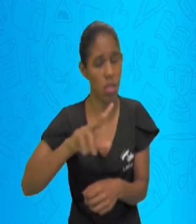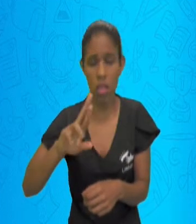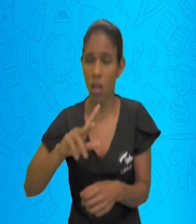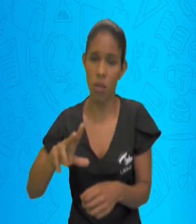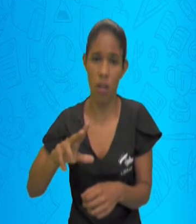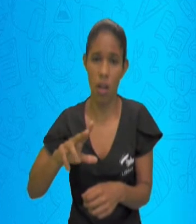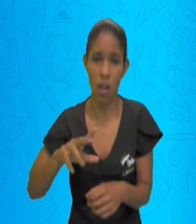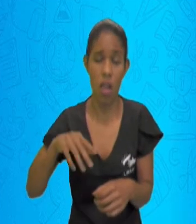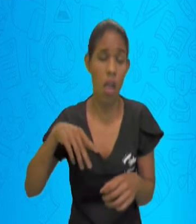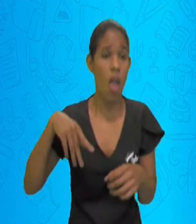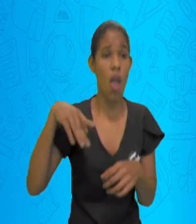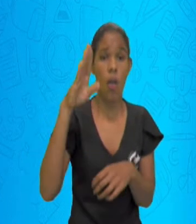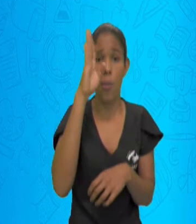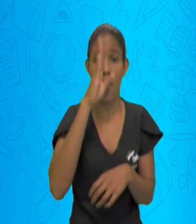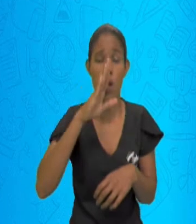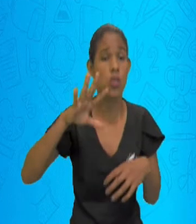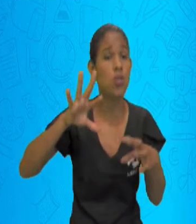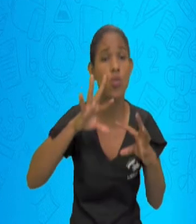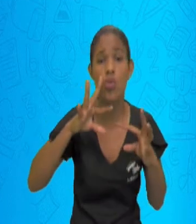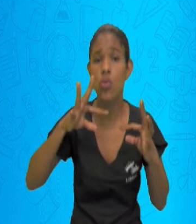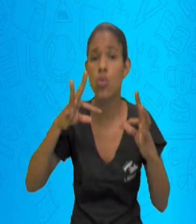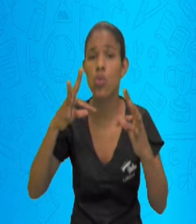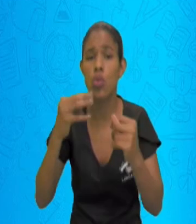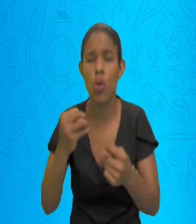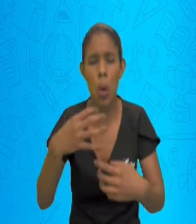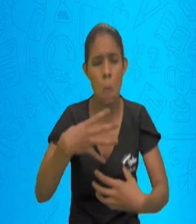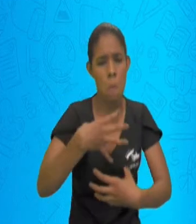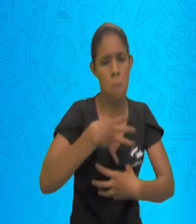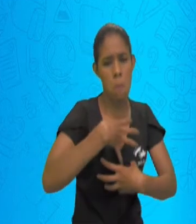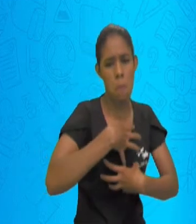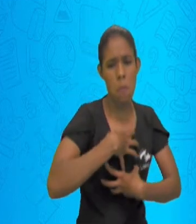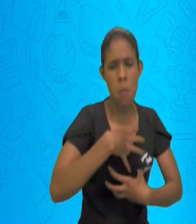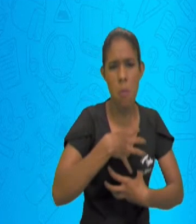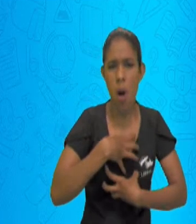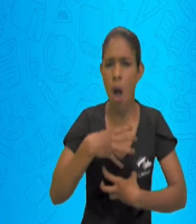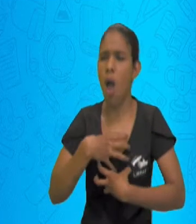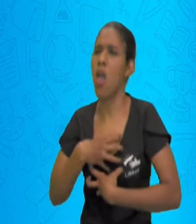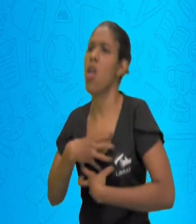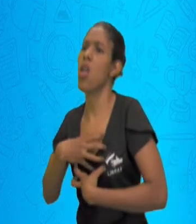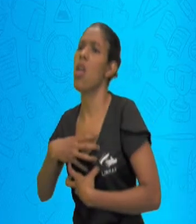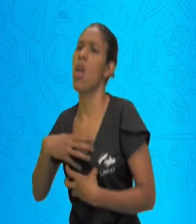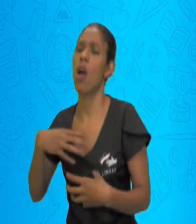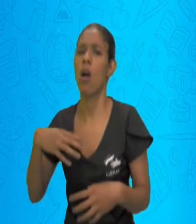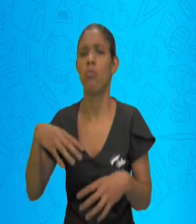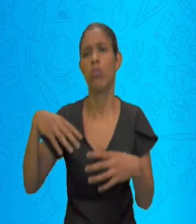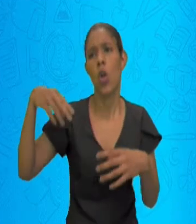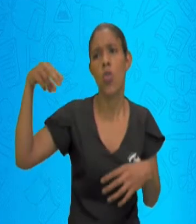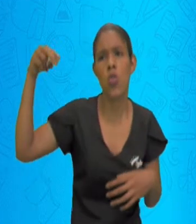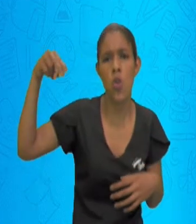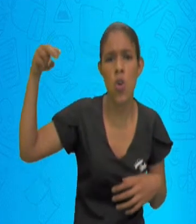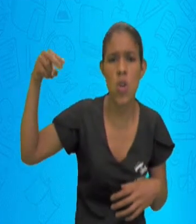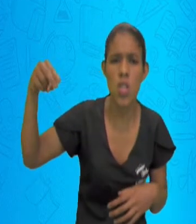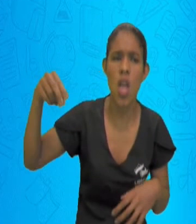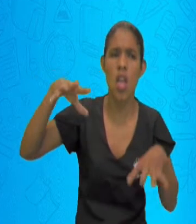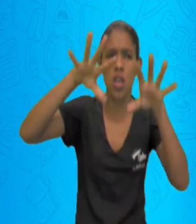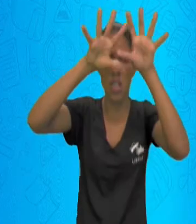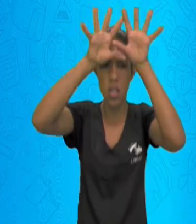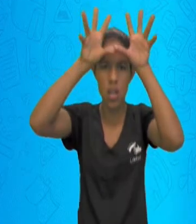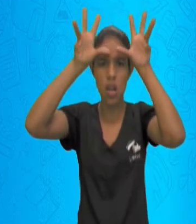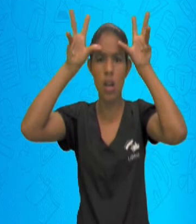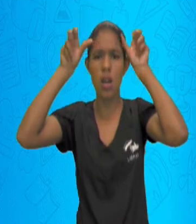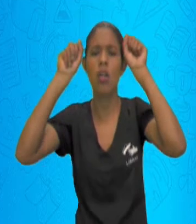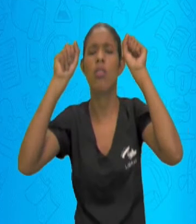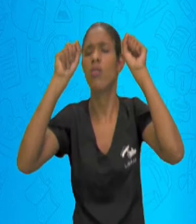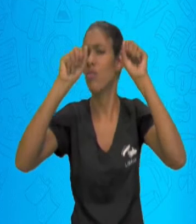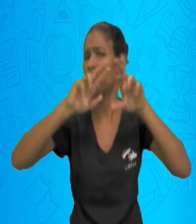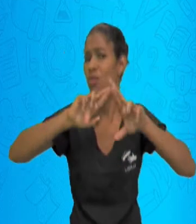com os afoxés, que começaram com os trios elétricos, o maracatu, né, no Recife, junto com o frevo,